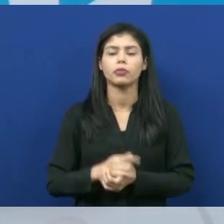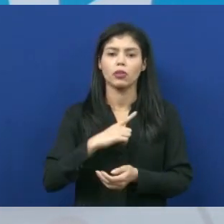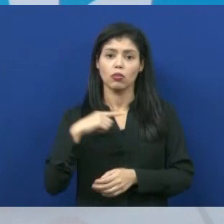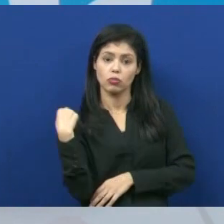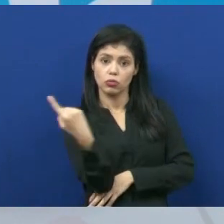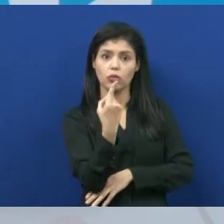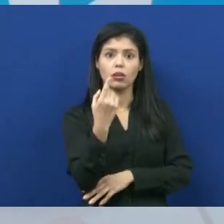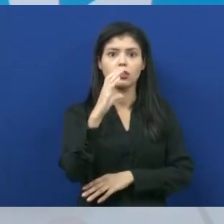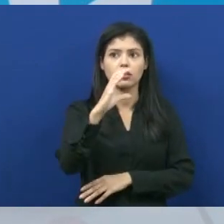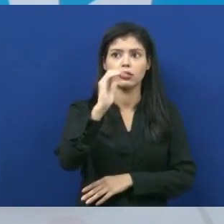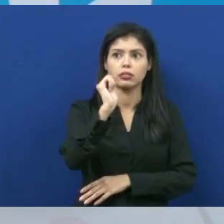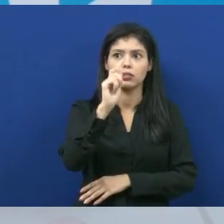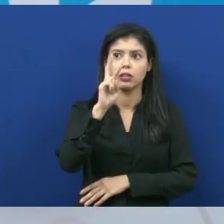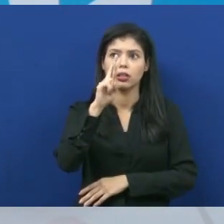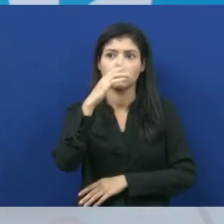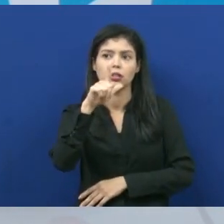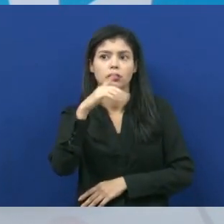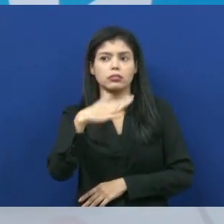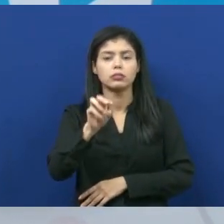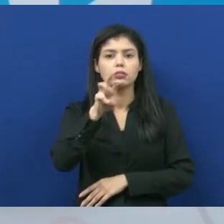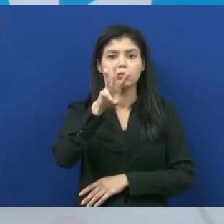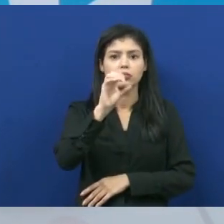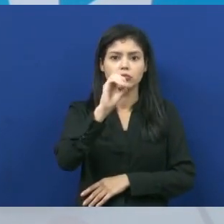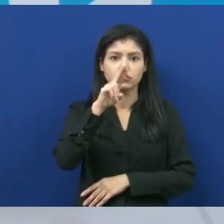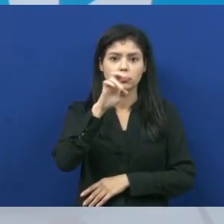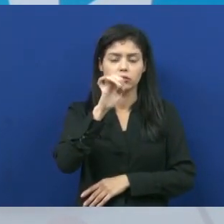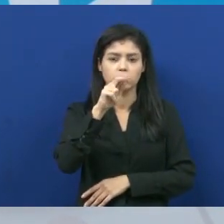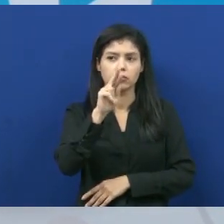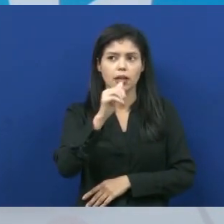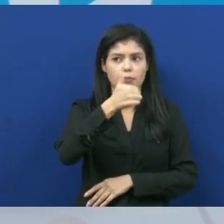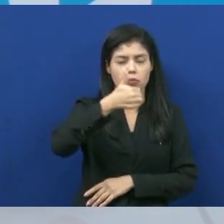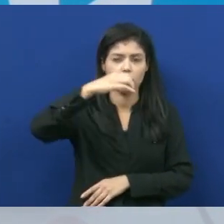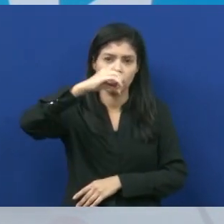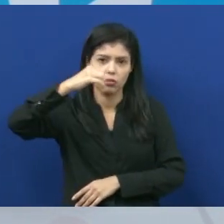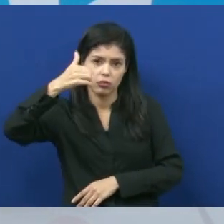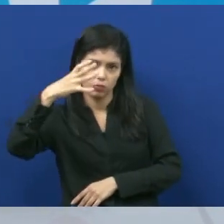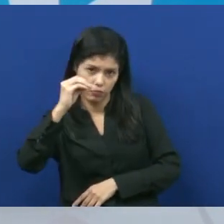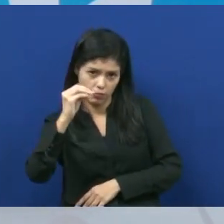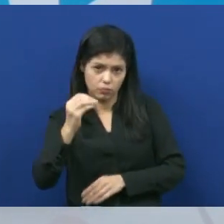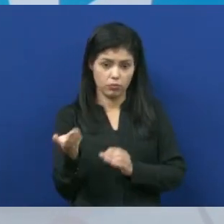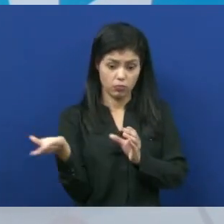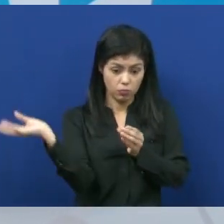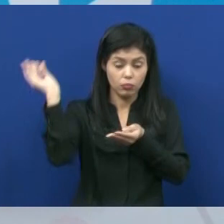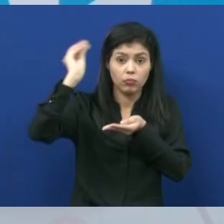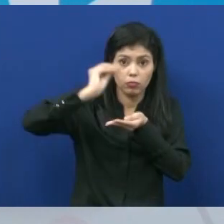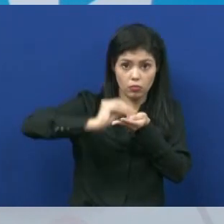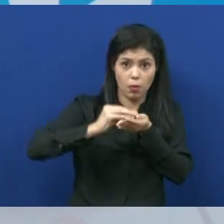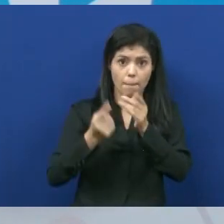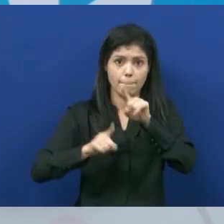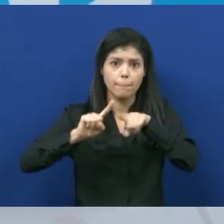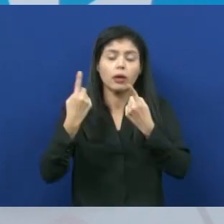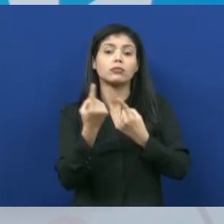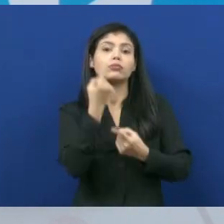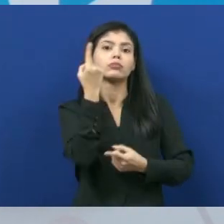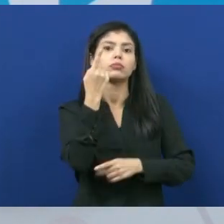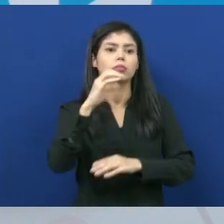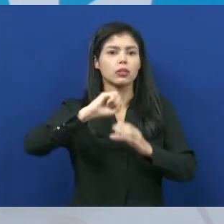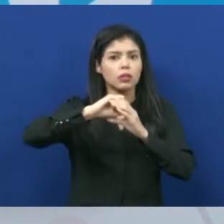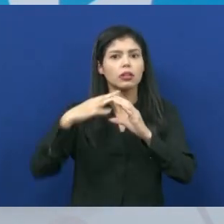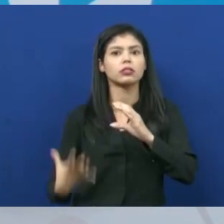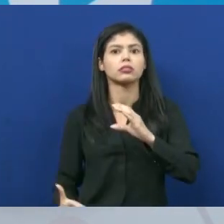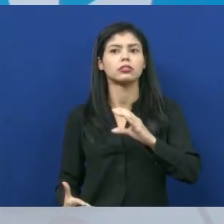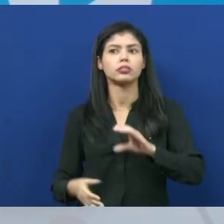temos Courvoisier, que em 1990 acrescentou mais uma categoria